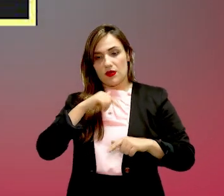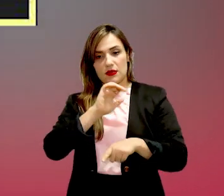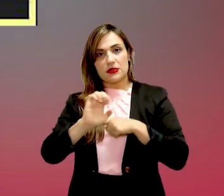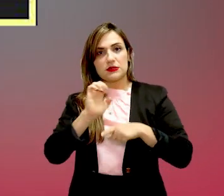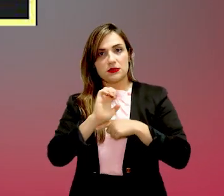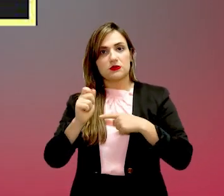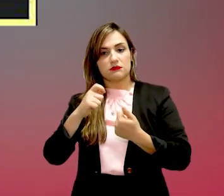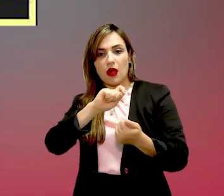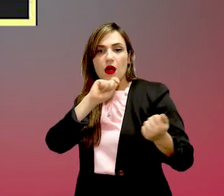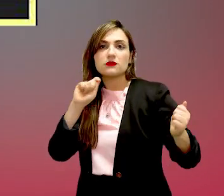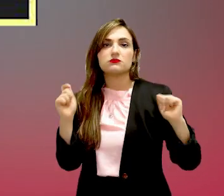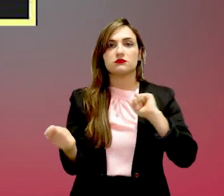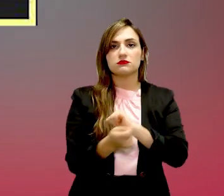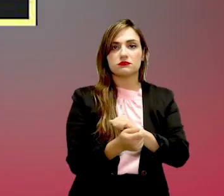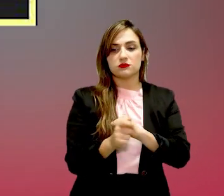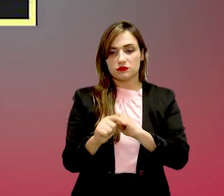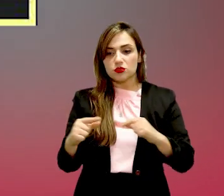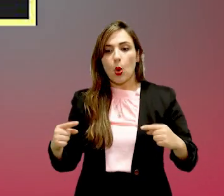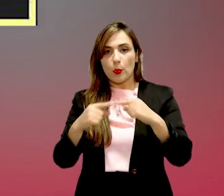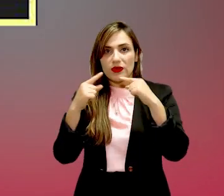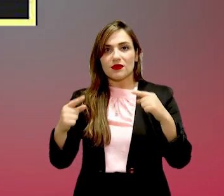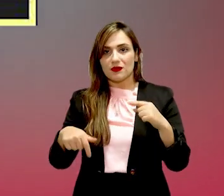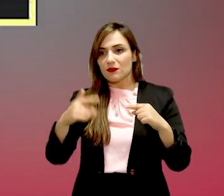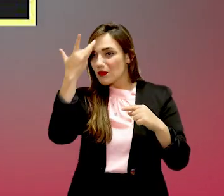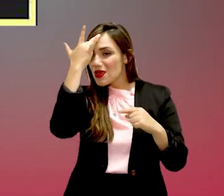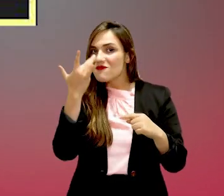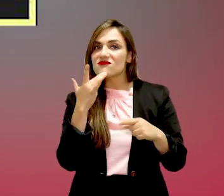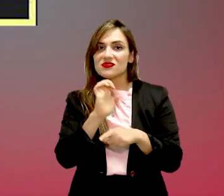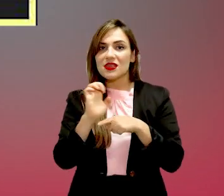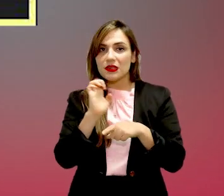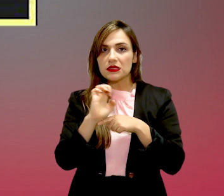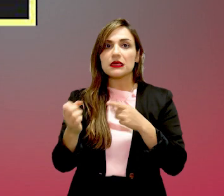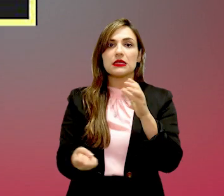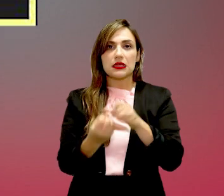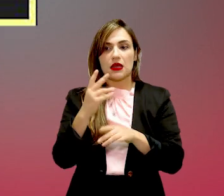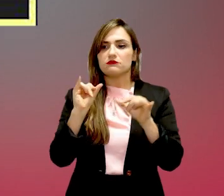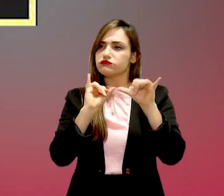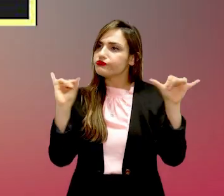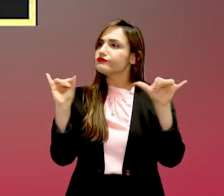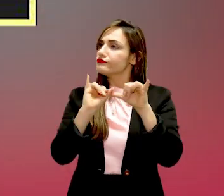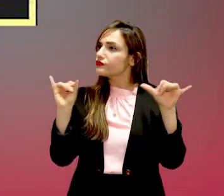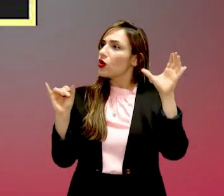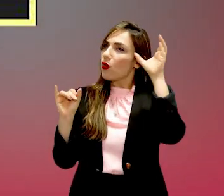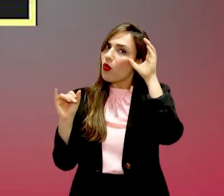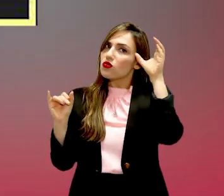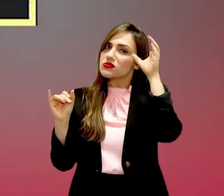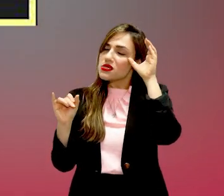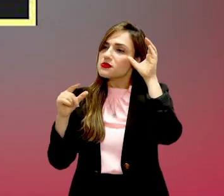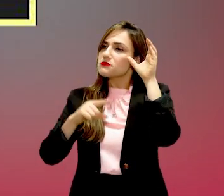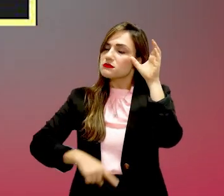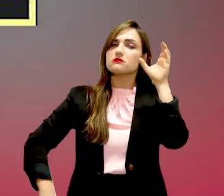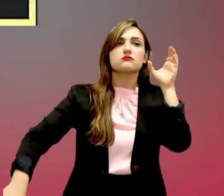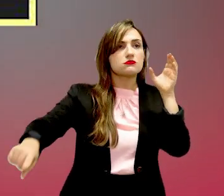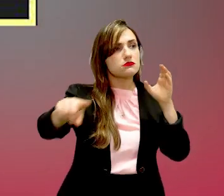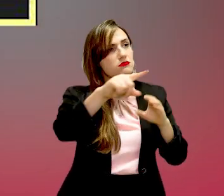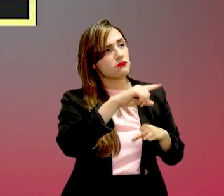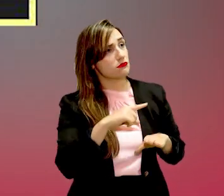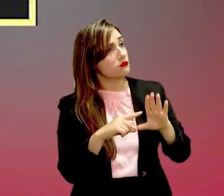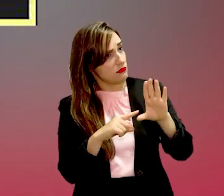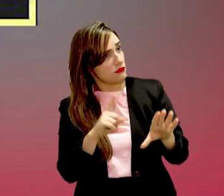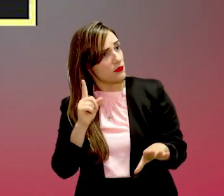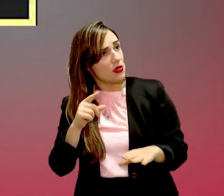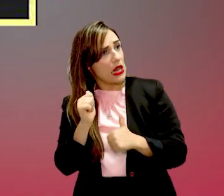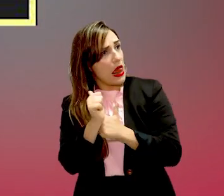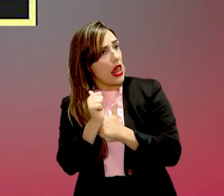como legisladores estaduais, criar campanhas de conscientização para que as pessoas saibam que o